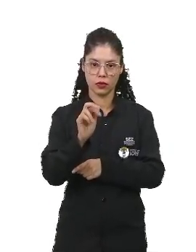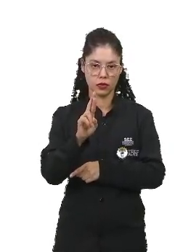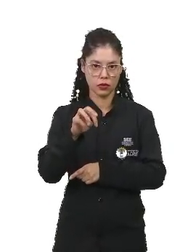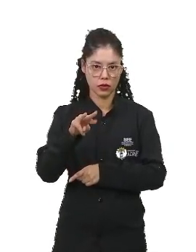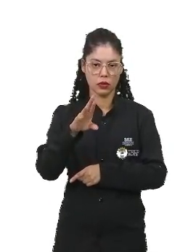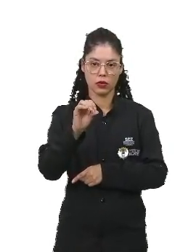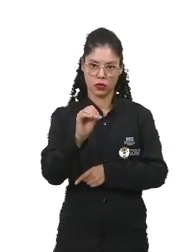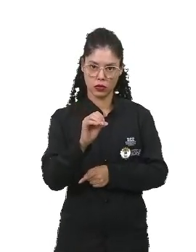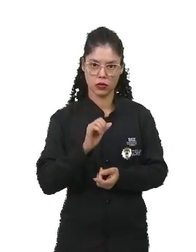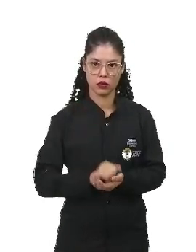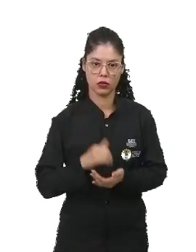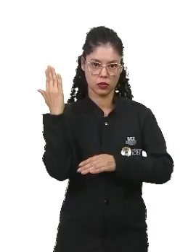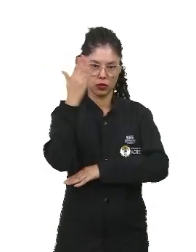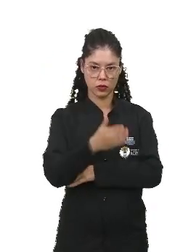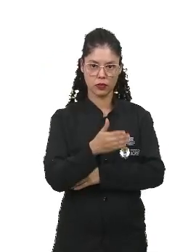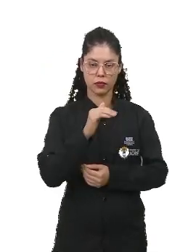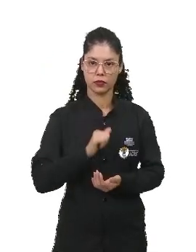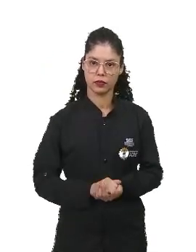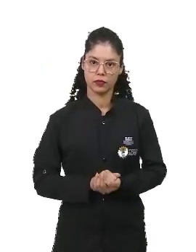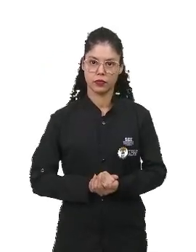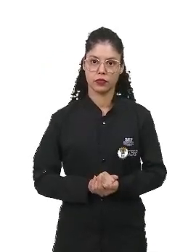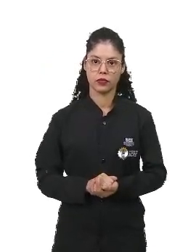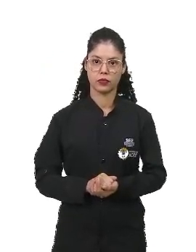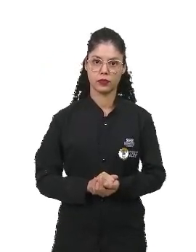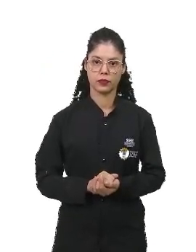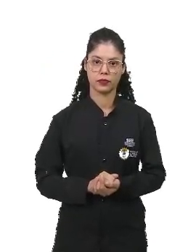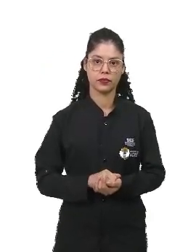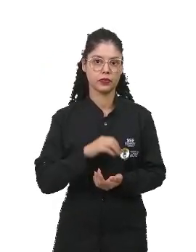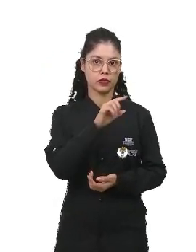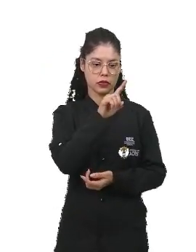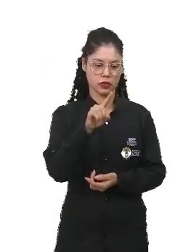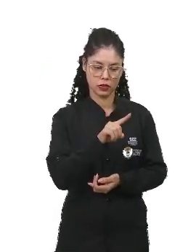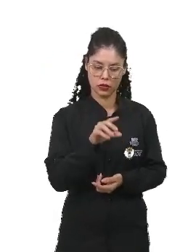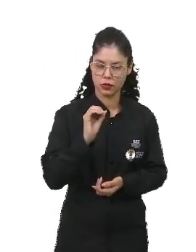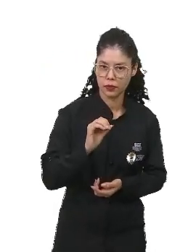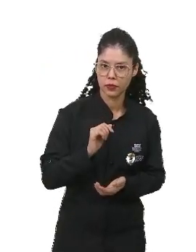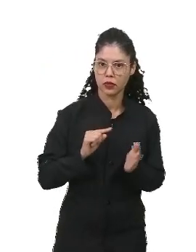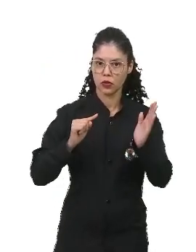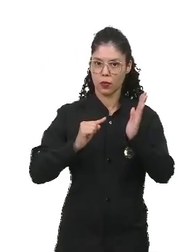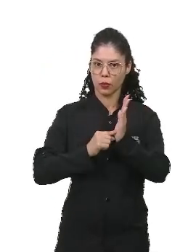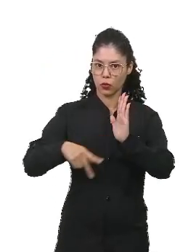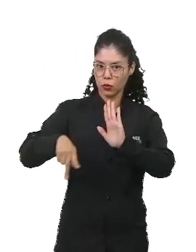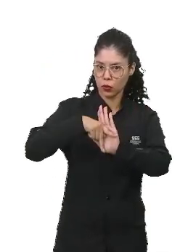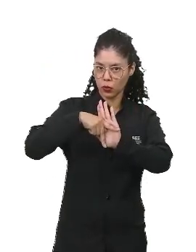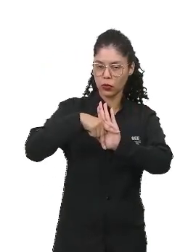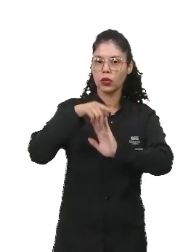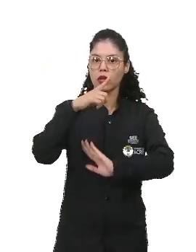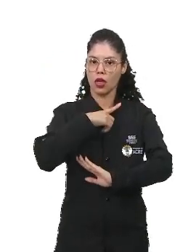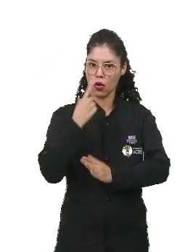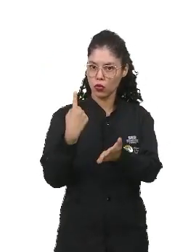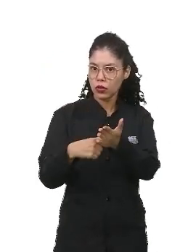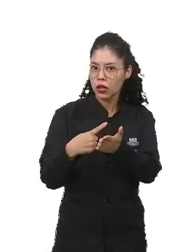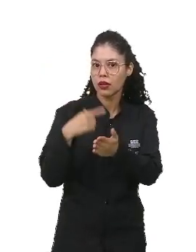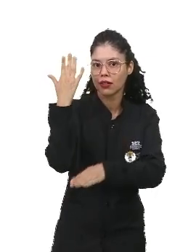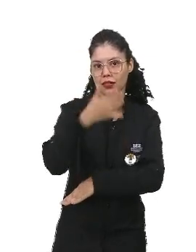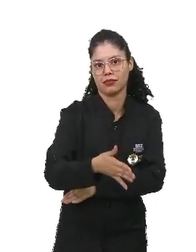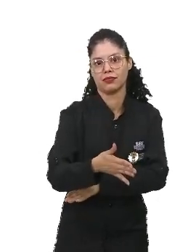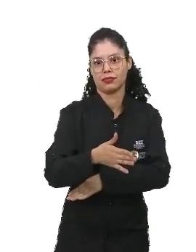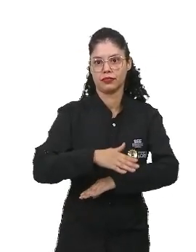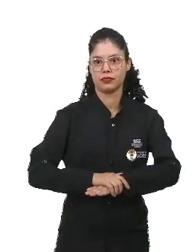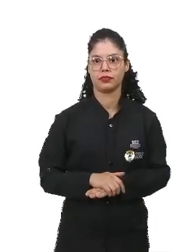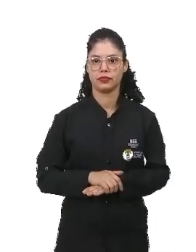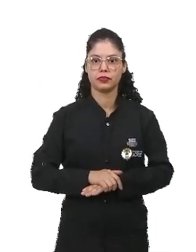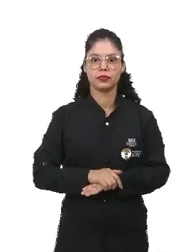complicado. Esse x0, y0 e z0 é o ponto fixo que você considera na reta.